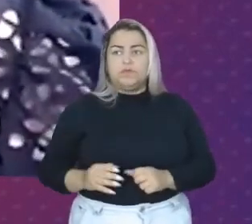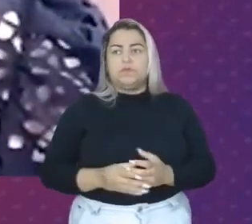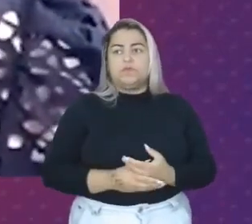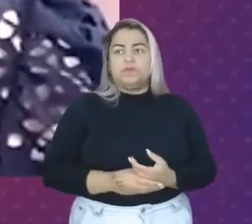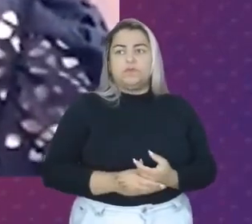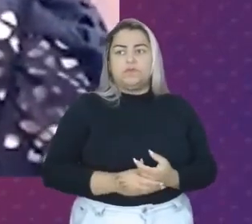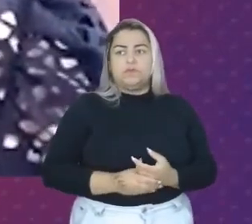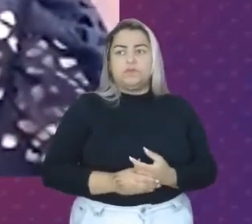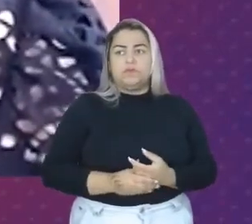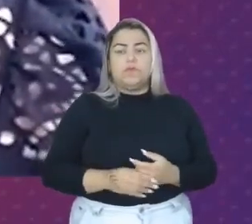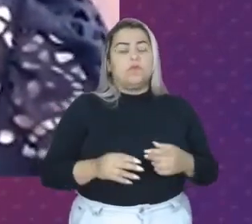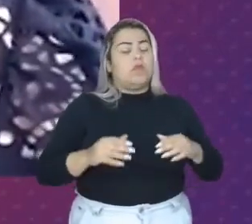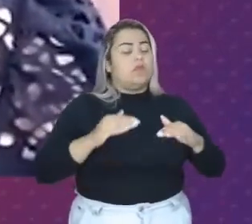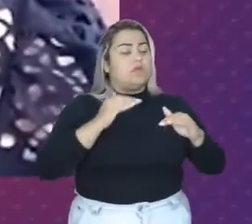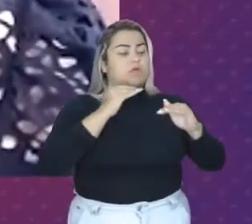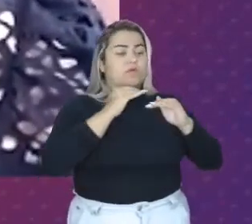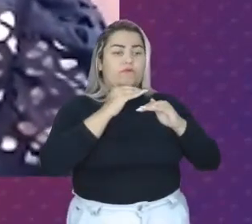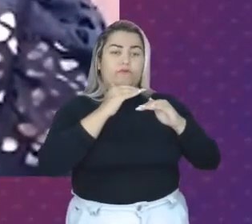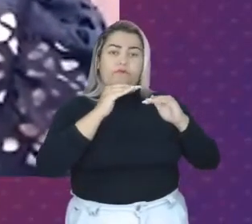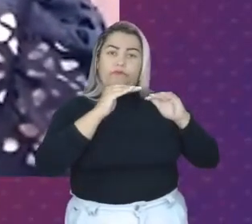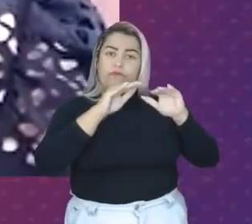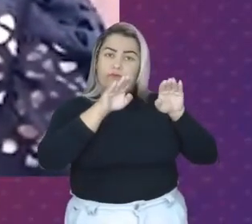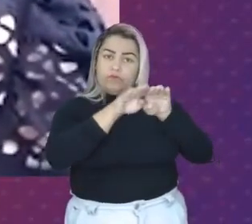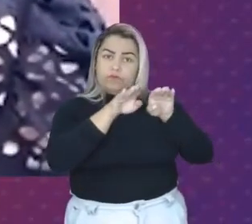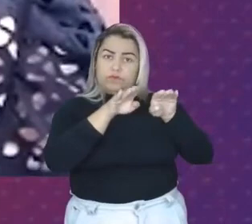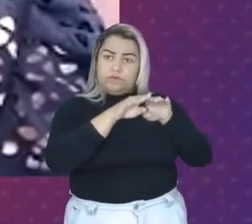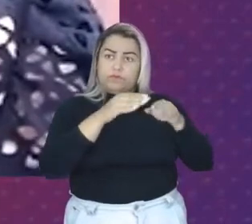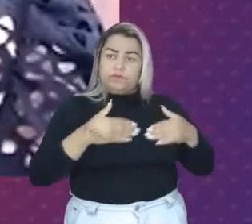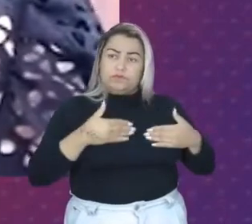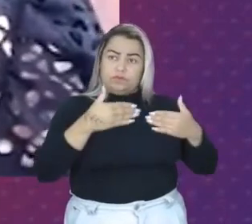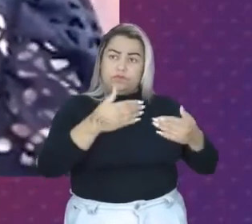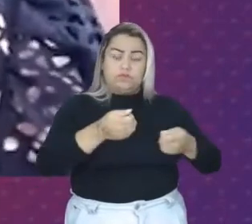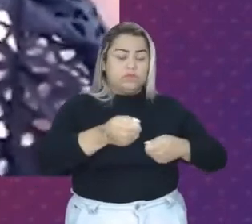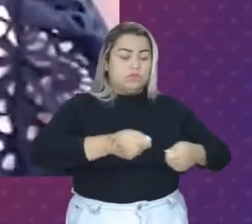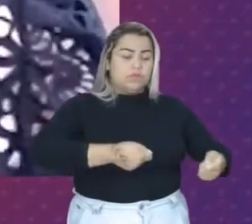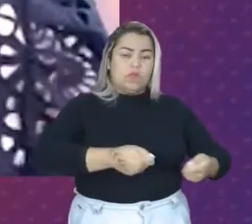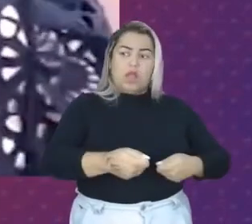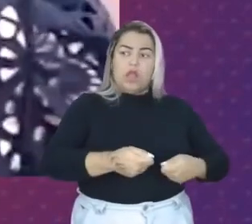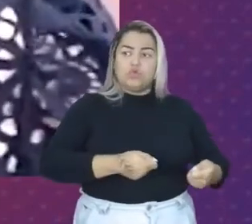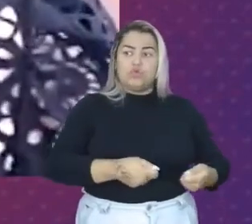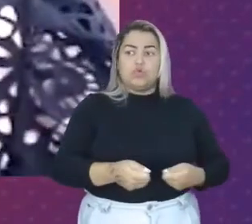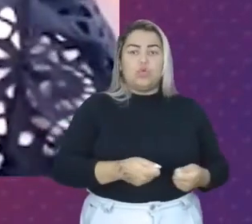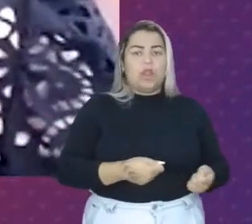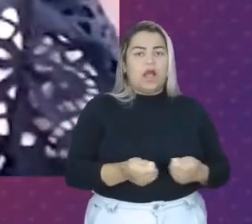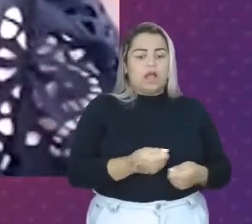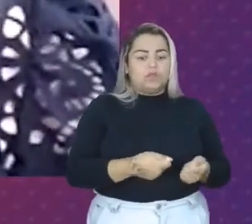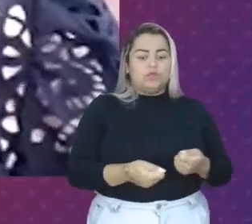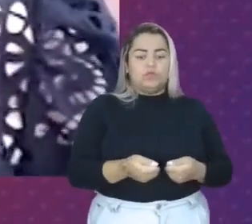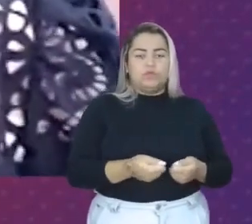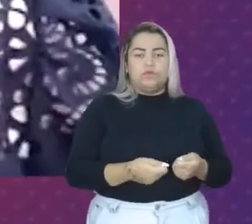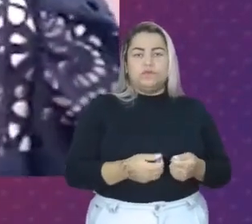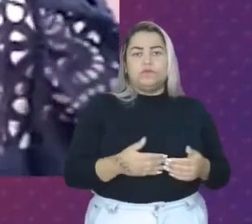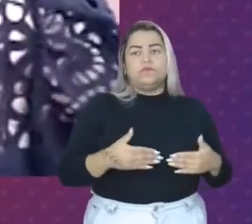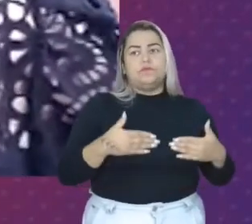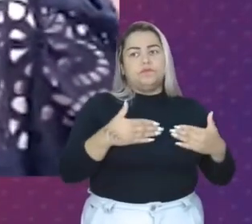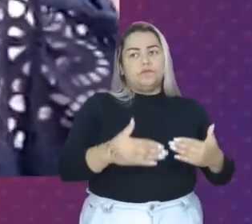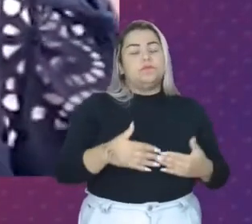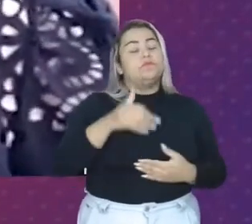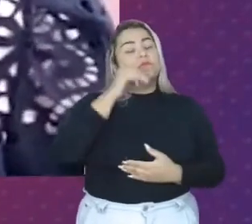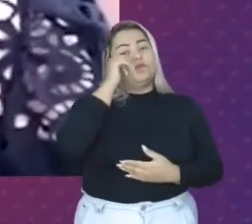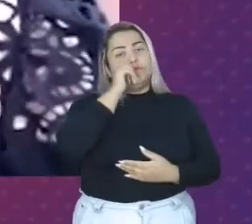A nível de ministério, nós trabalhamos articulados junto com o Ministério das